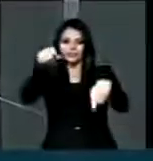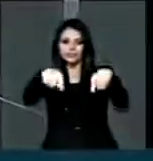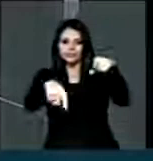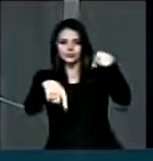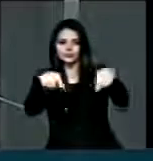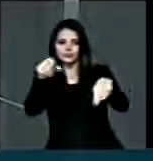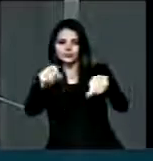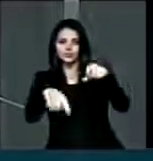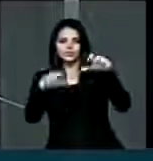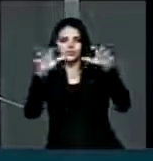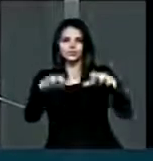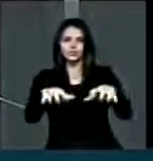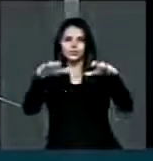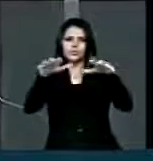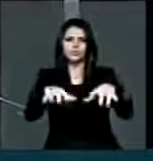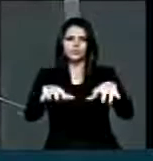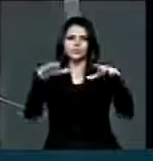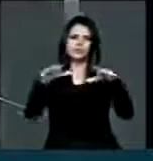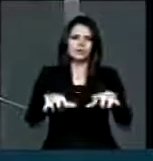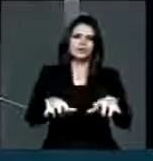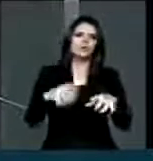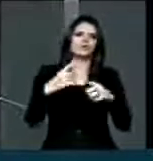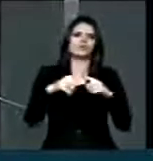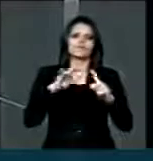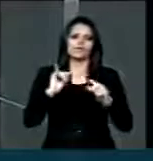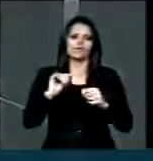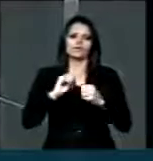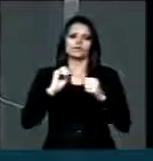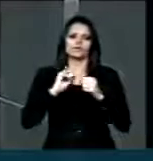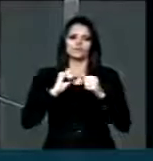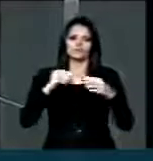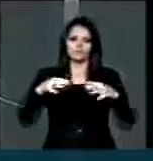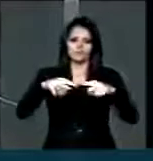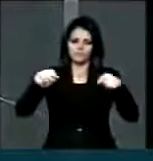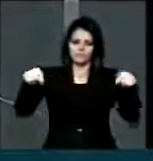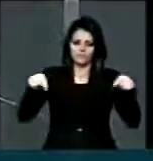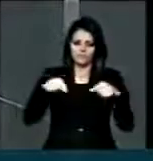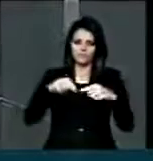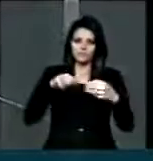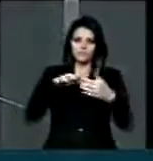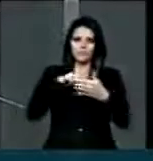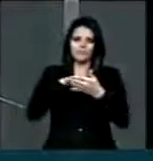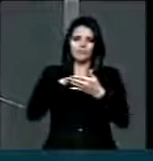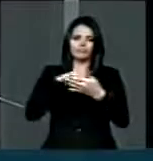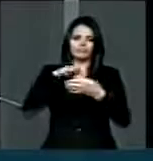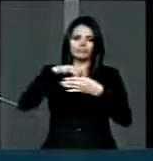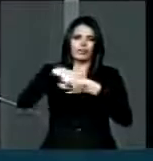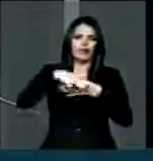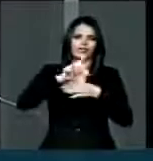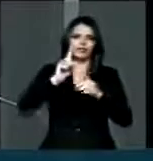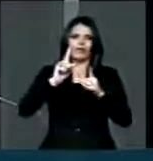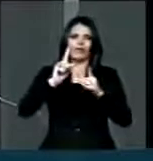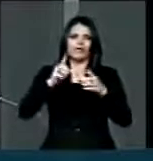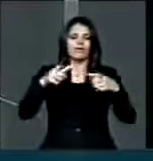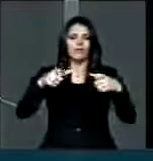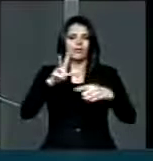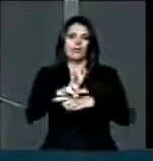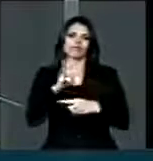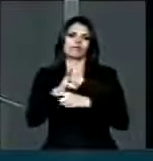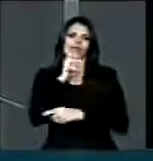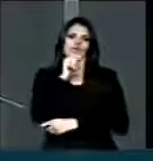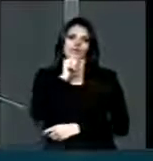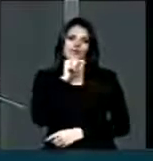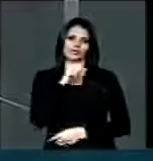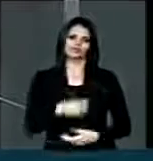alguns milímetros de chuva, que tem que fazer mais barreiros, reservatórios, e a gente vê